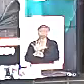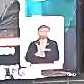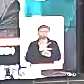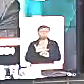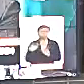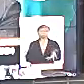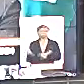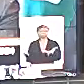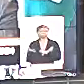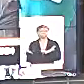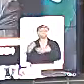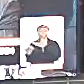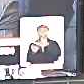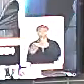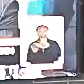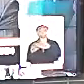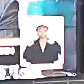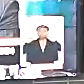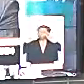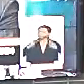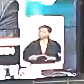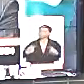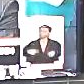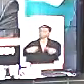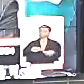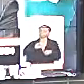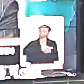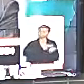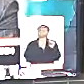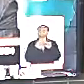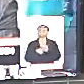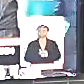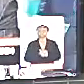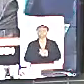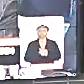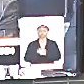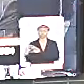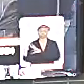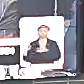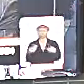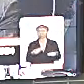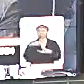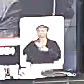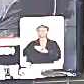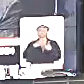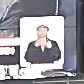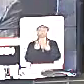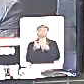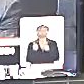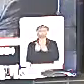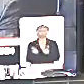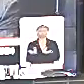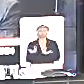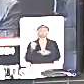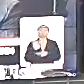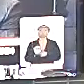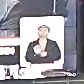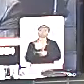é questão de humanidade ter essa adaptação por completa dentro dos ônibus aí intermunicipais